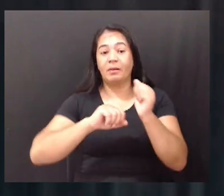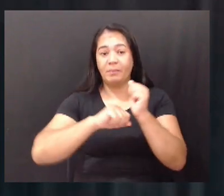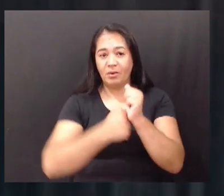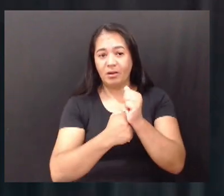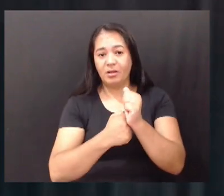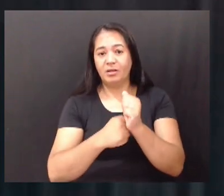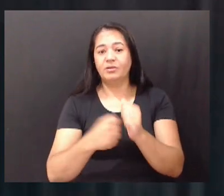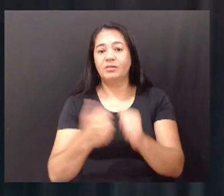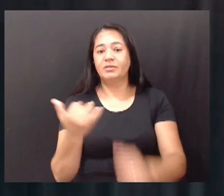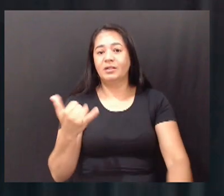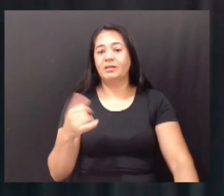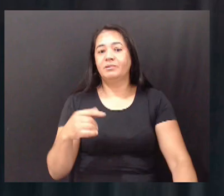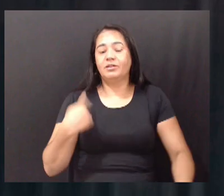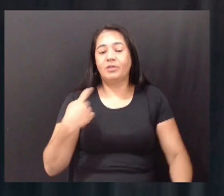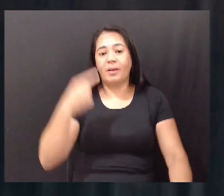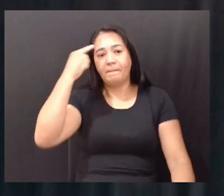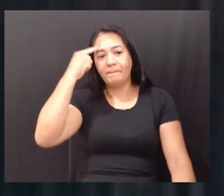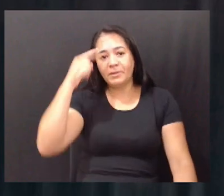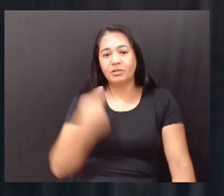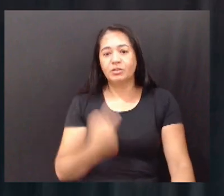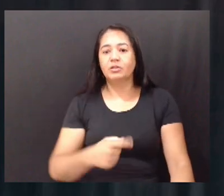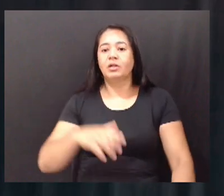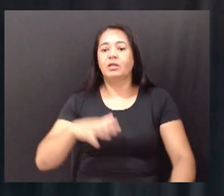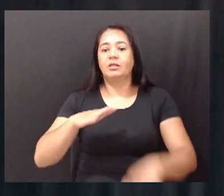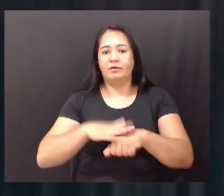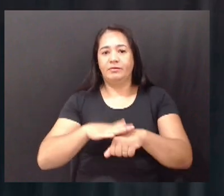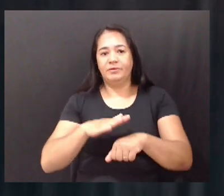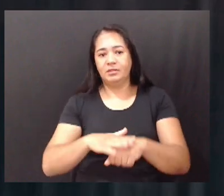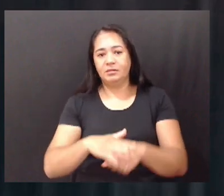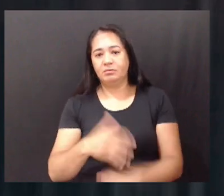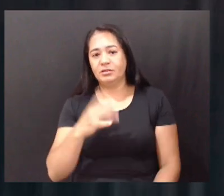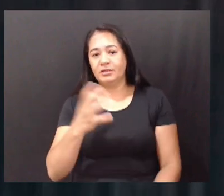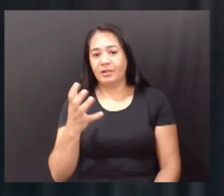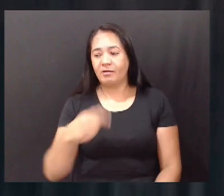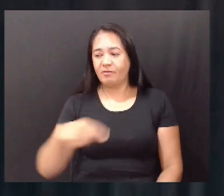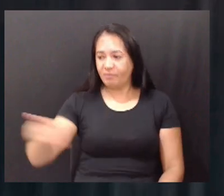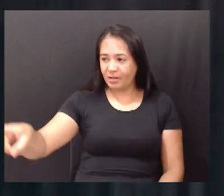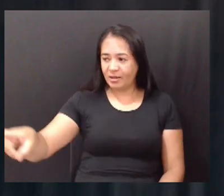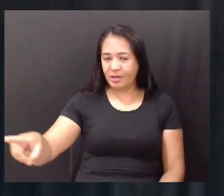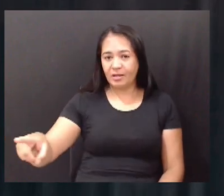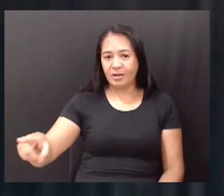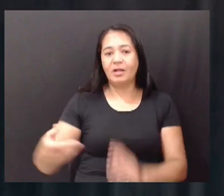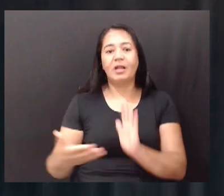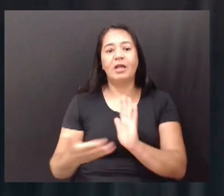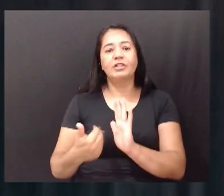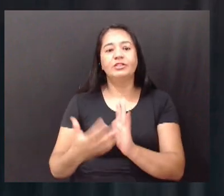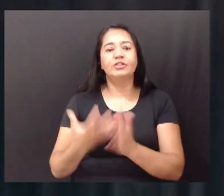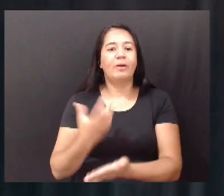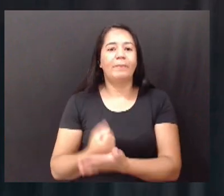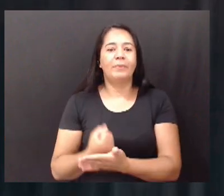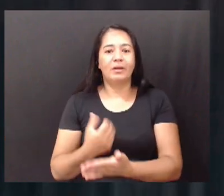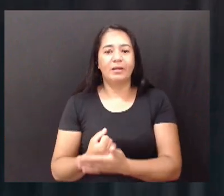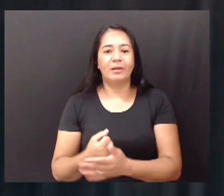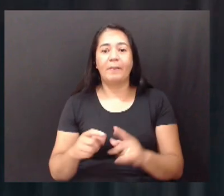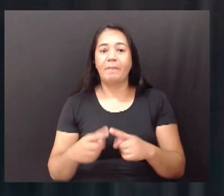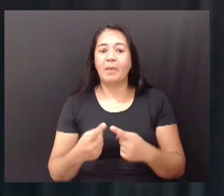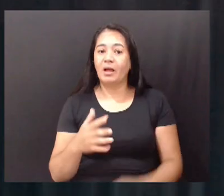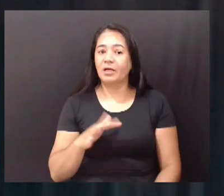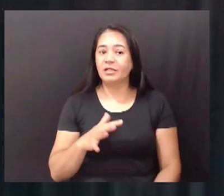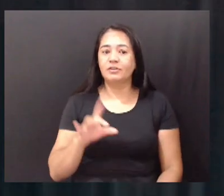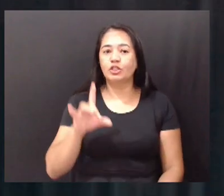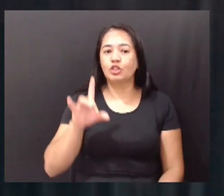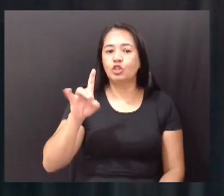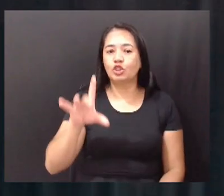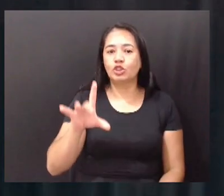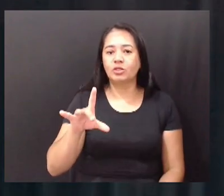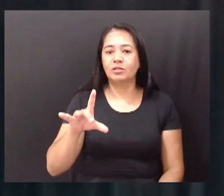gente repensar o que a gente está fazendo. Se você quiser, você vai lá, exclui o aplicativo e usa o celular. Mas às vezes só de aparecer uma